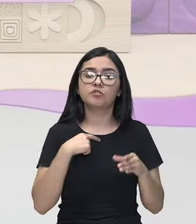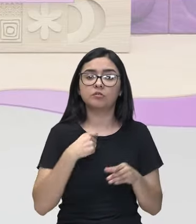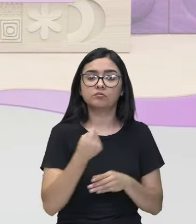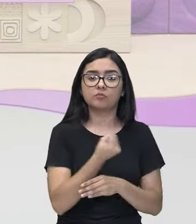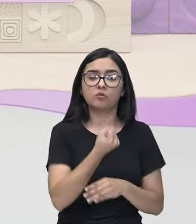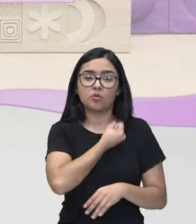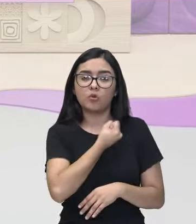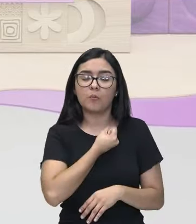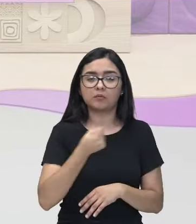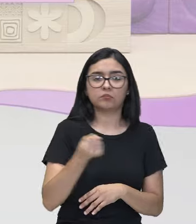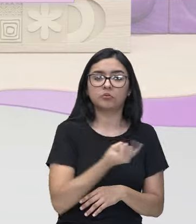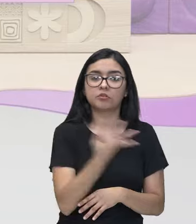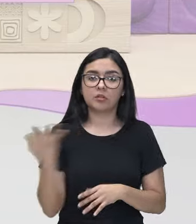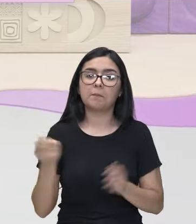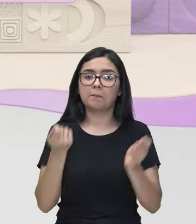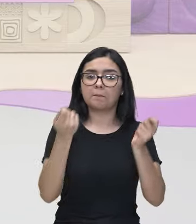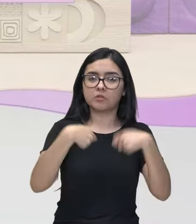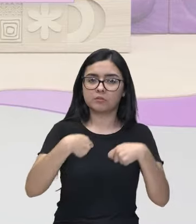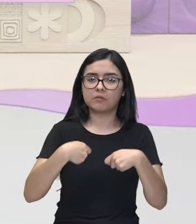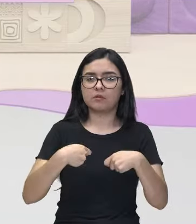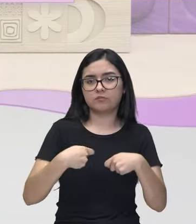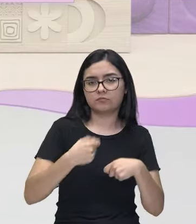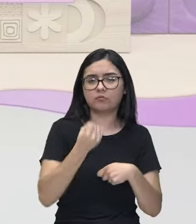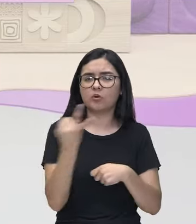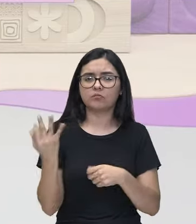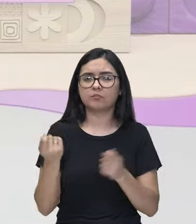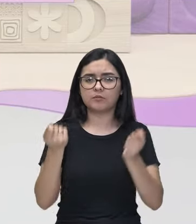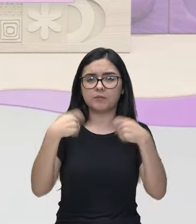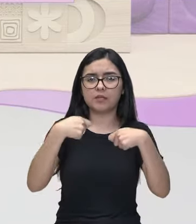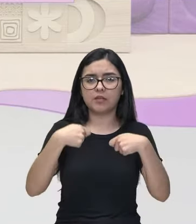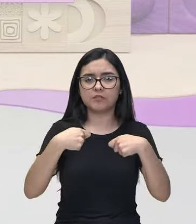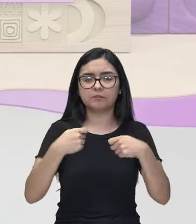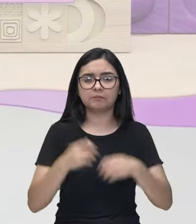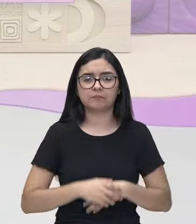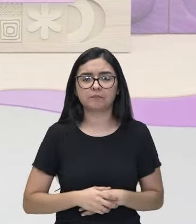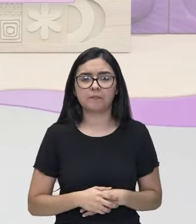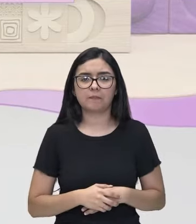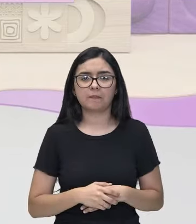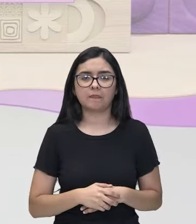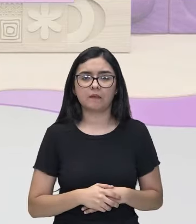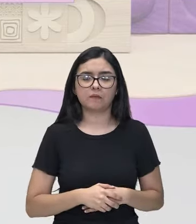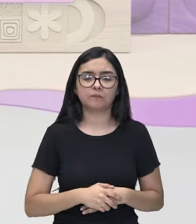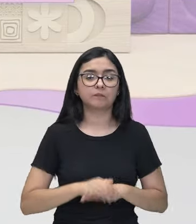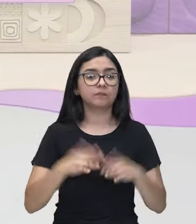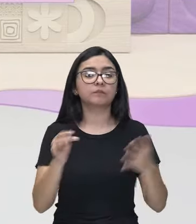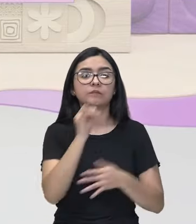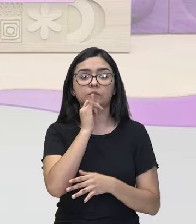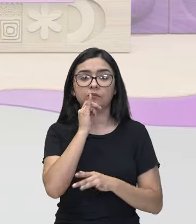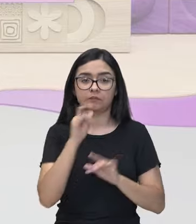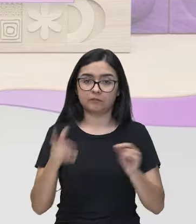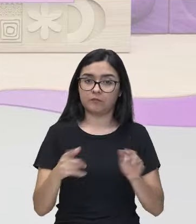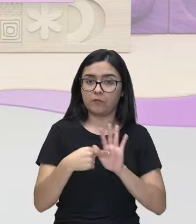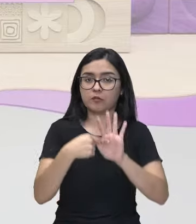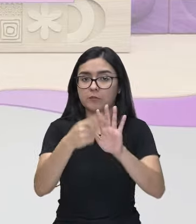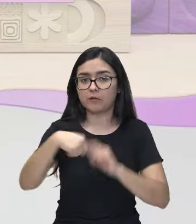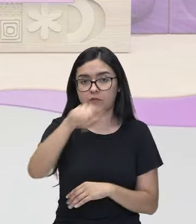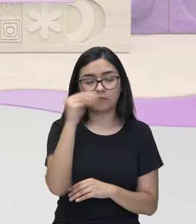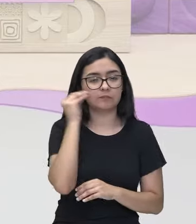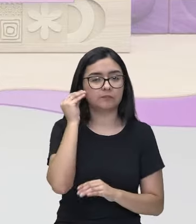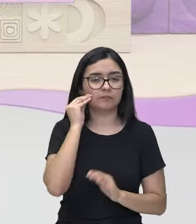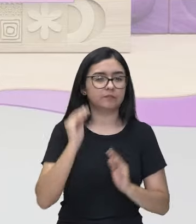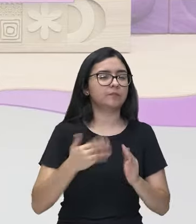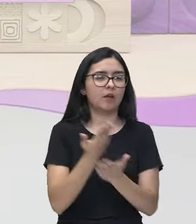de possibilidades? De contar possibilidades? Olha só, a multiplicação tem essas ideias e eu vou mostrar para você aqui ao longo